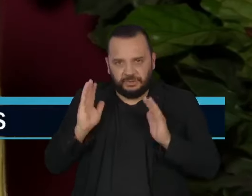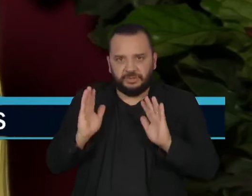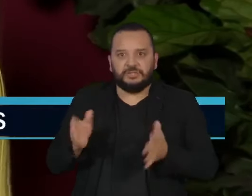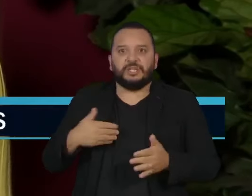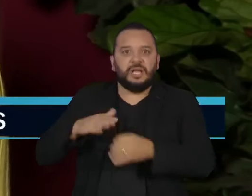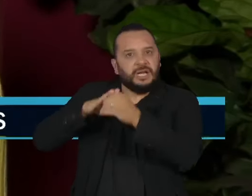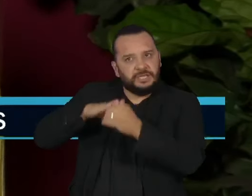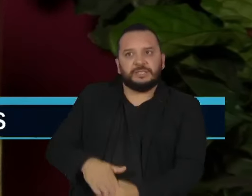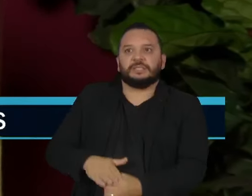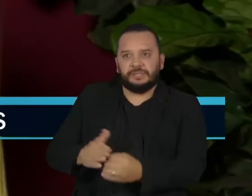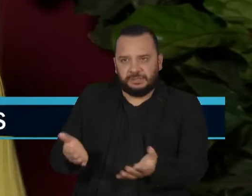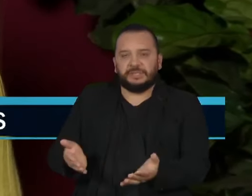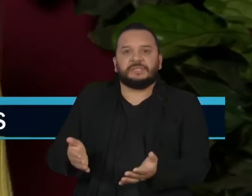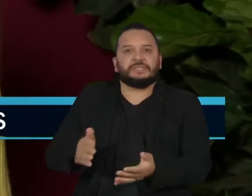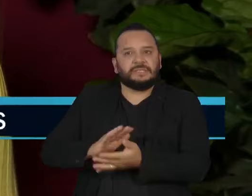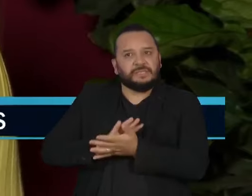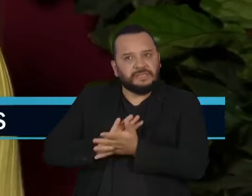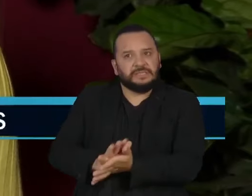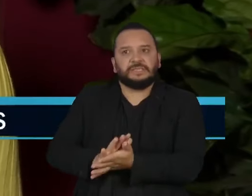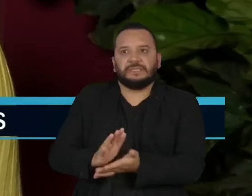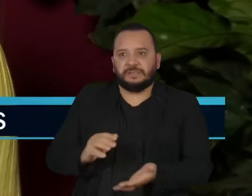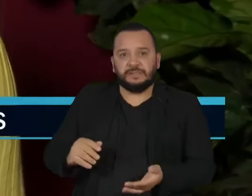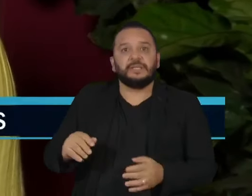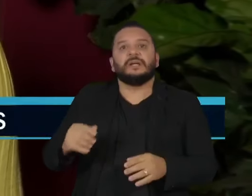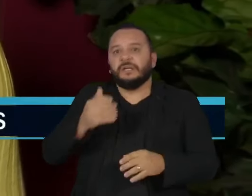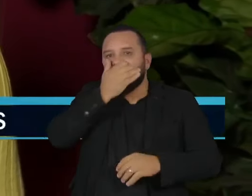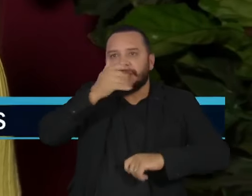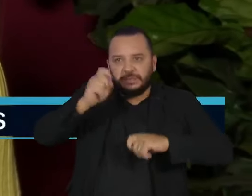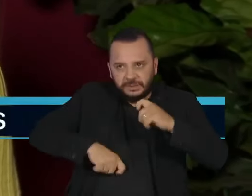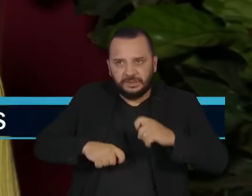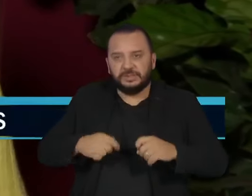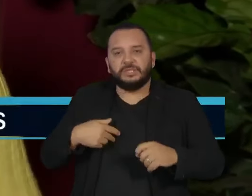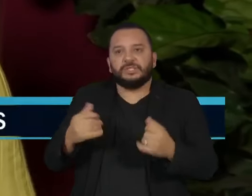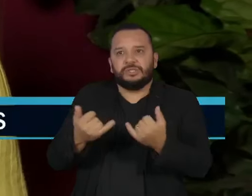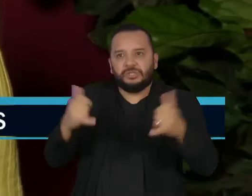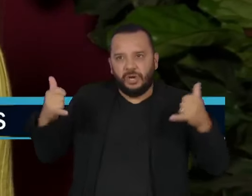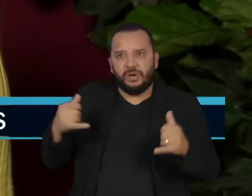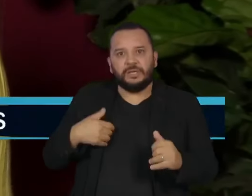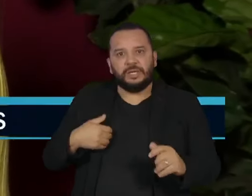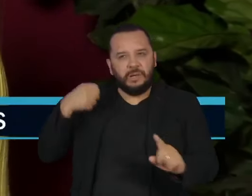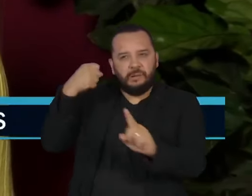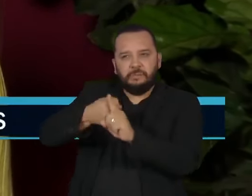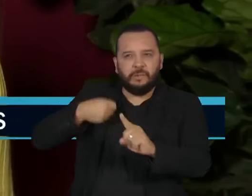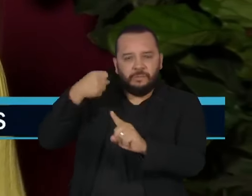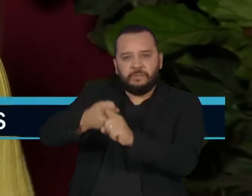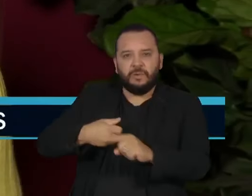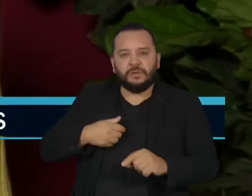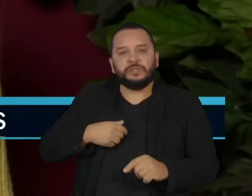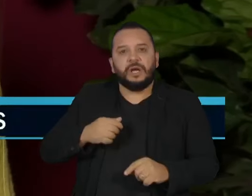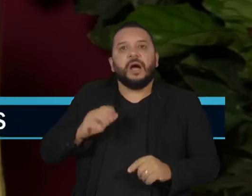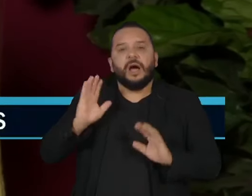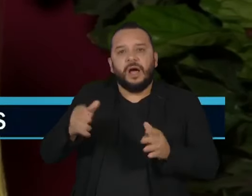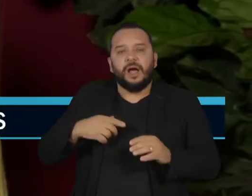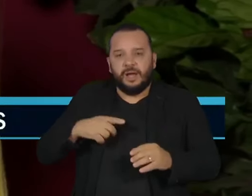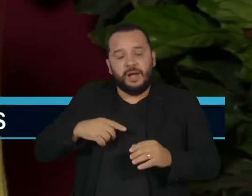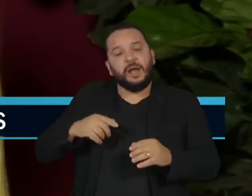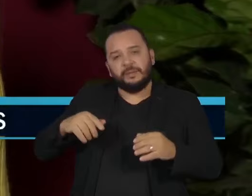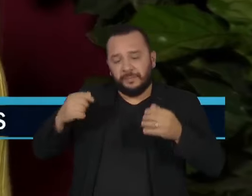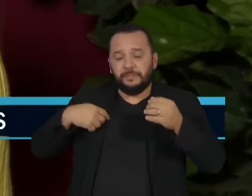desumanos ou degradantes, como violência sexual, choques elétricos, espancamento, sufocamento com sacos